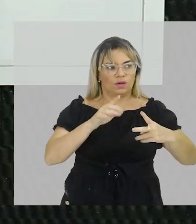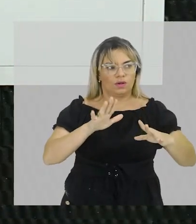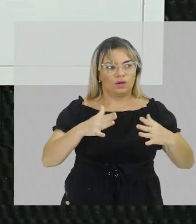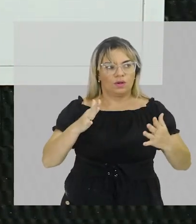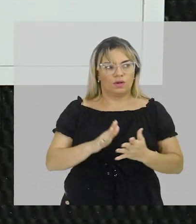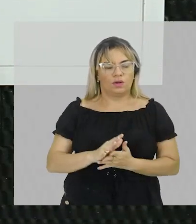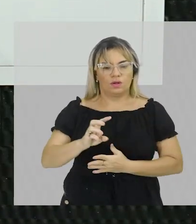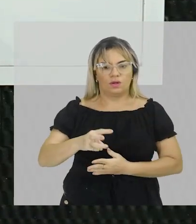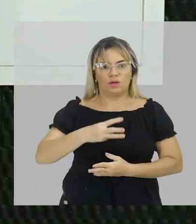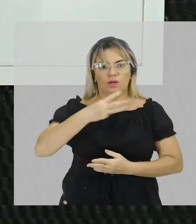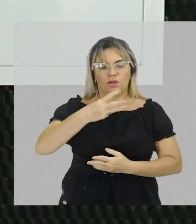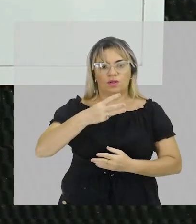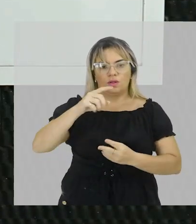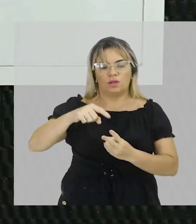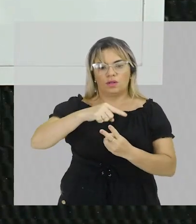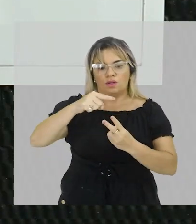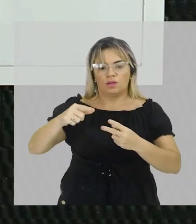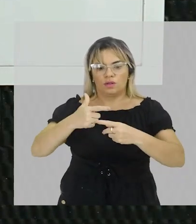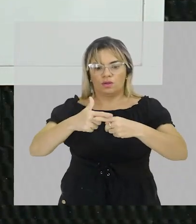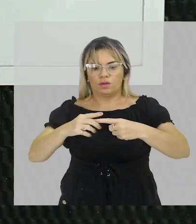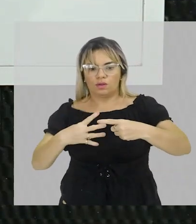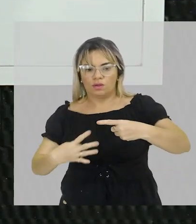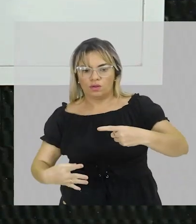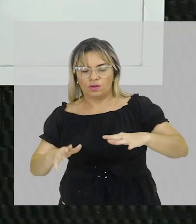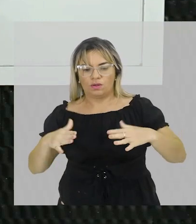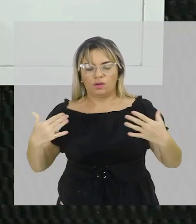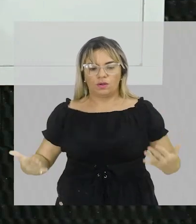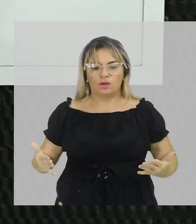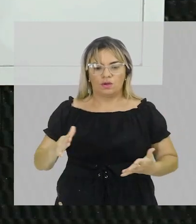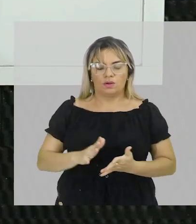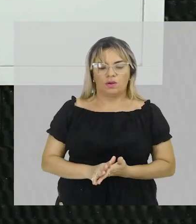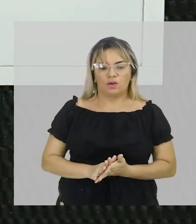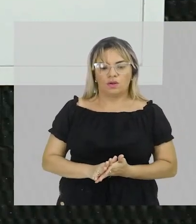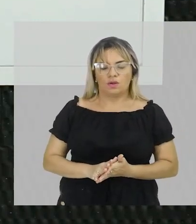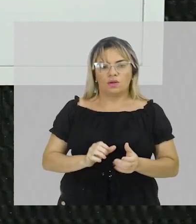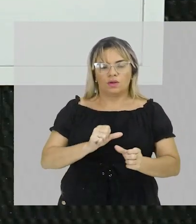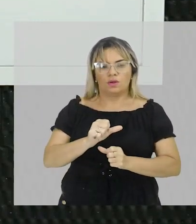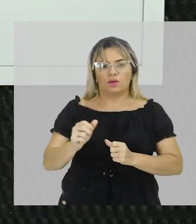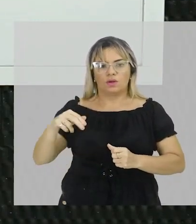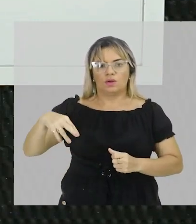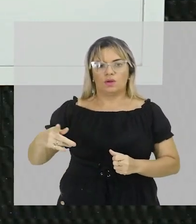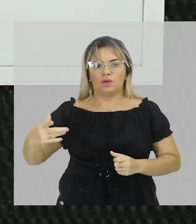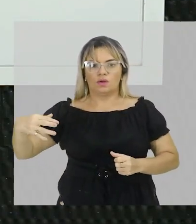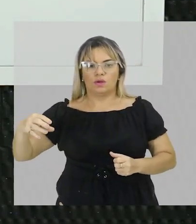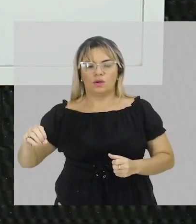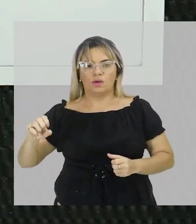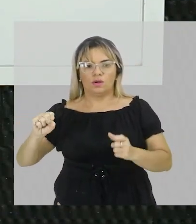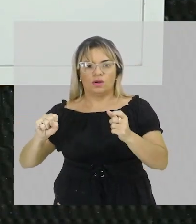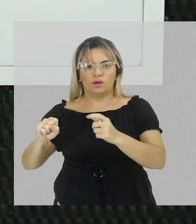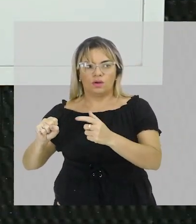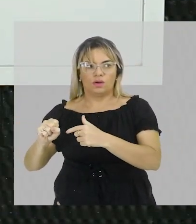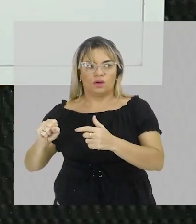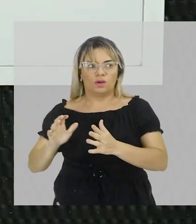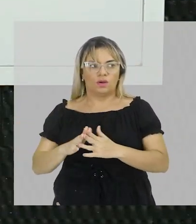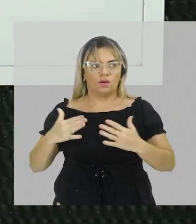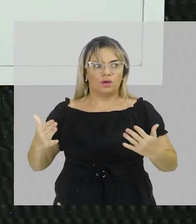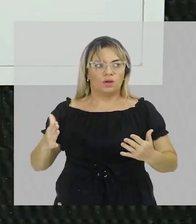você saber transformar isso para ângulo, né? Se tivesse dado em radiano, se você substituir o π por